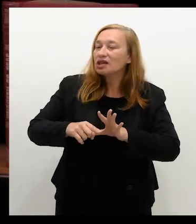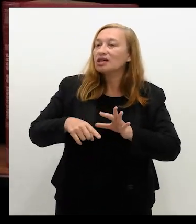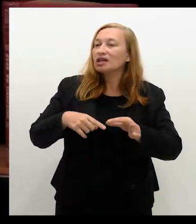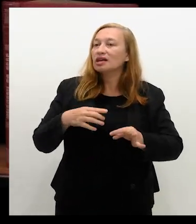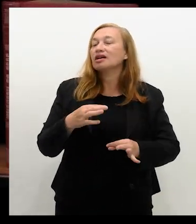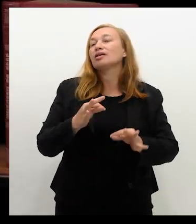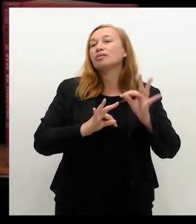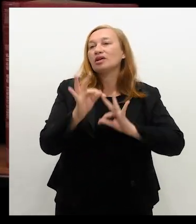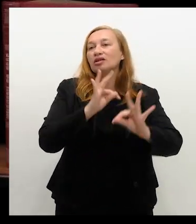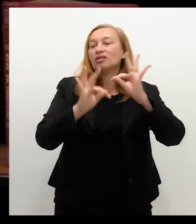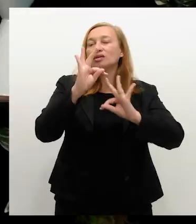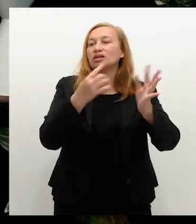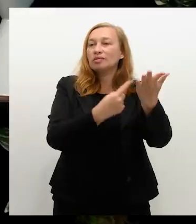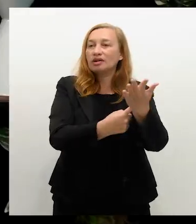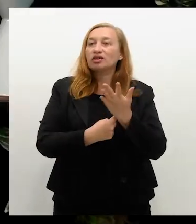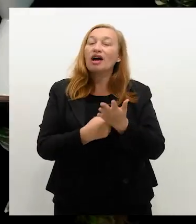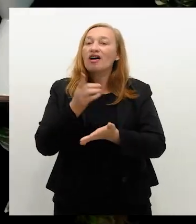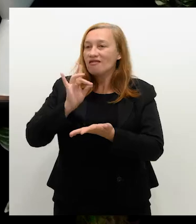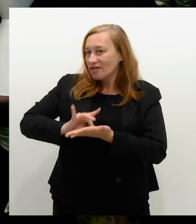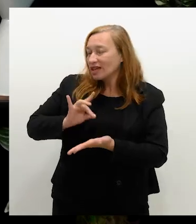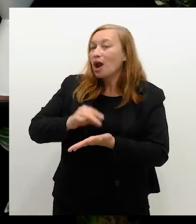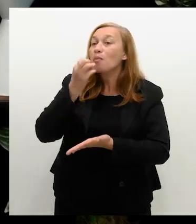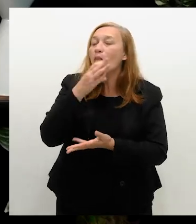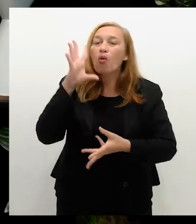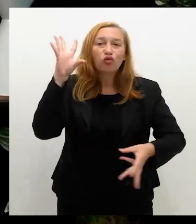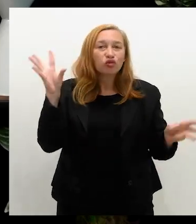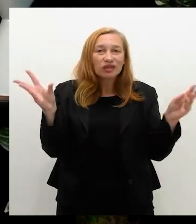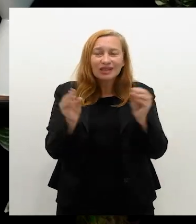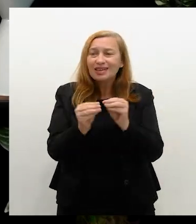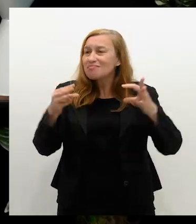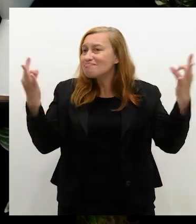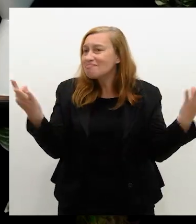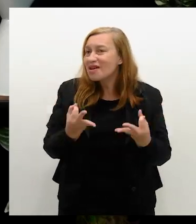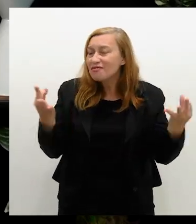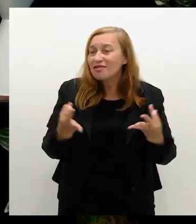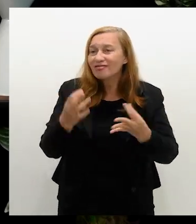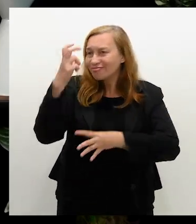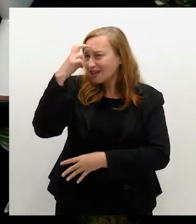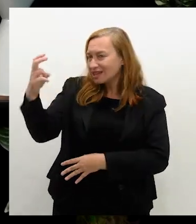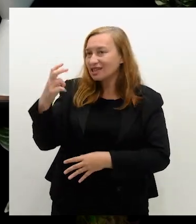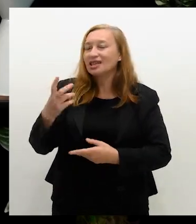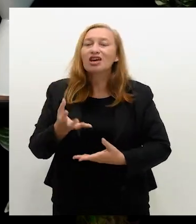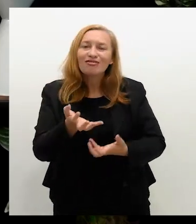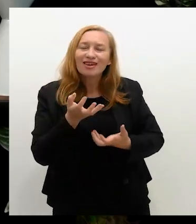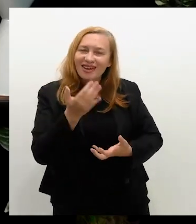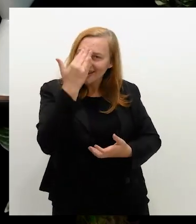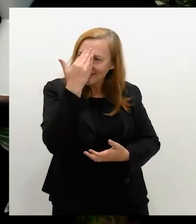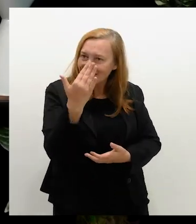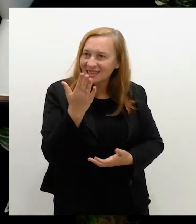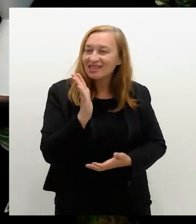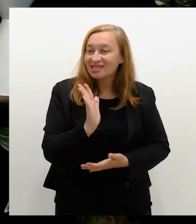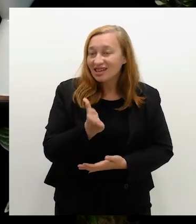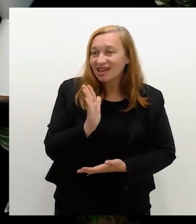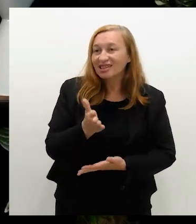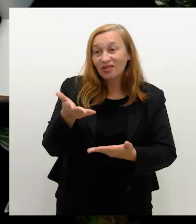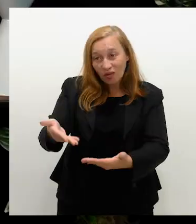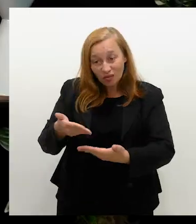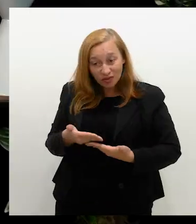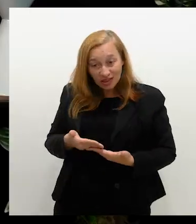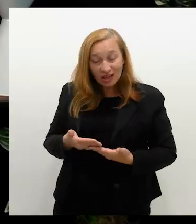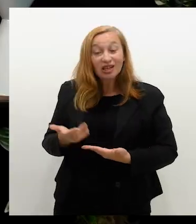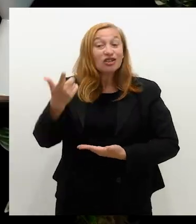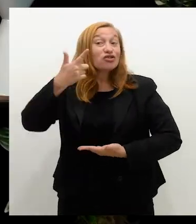a nosso favor. É verdade, muito bom, que fechamento agradável, inteligente, bem colocado. Quero te agradecer, já havia feito o